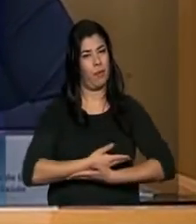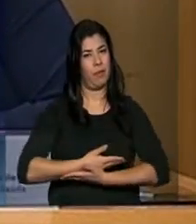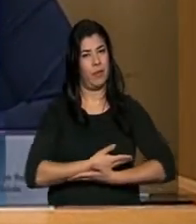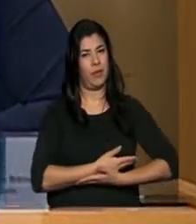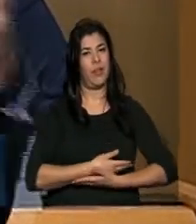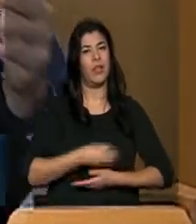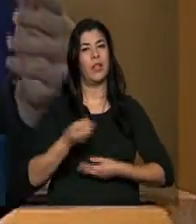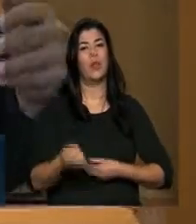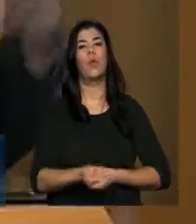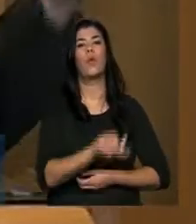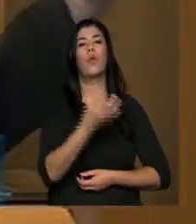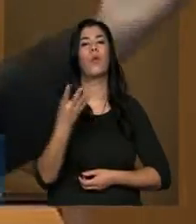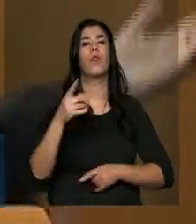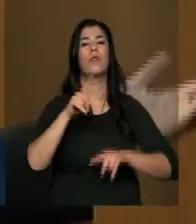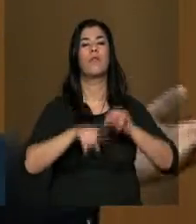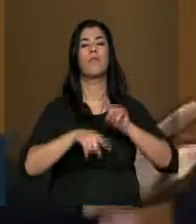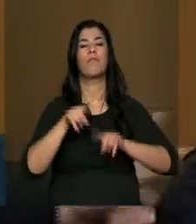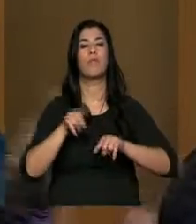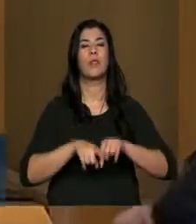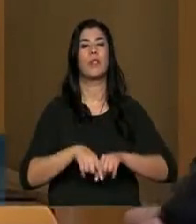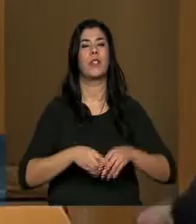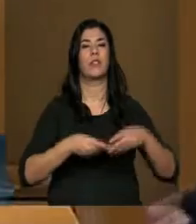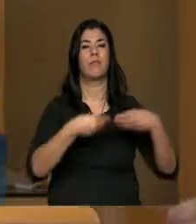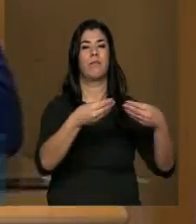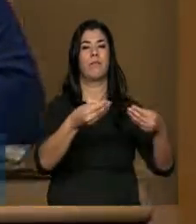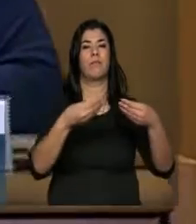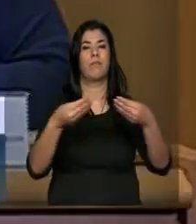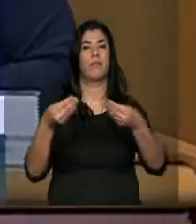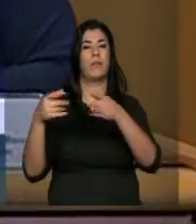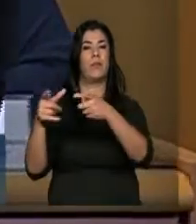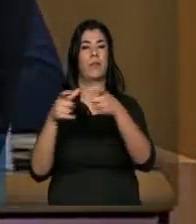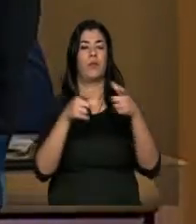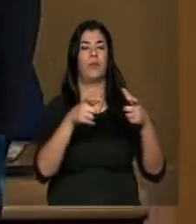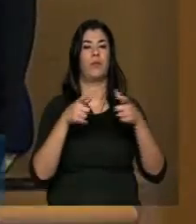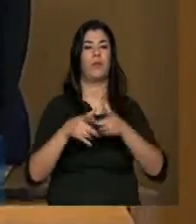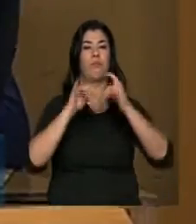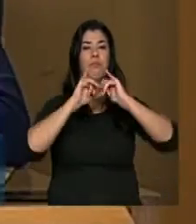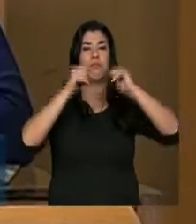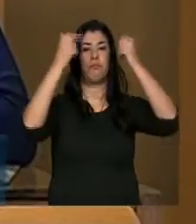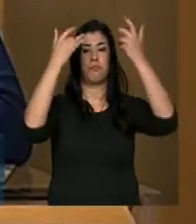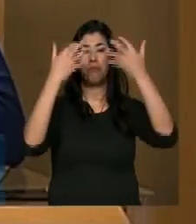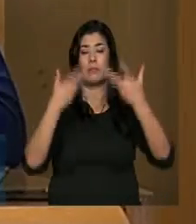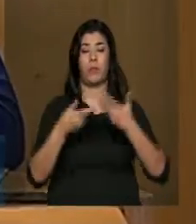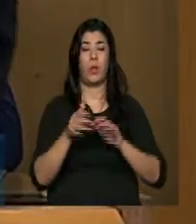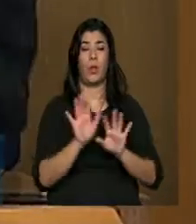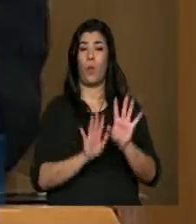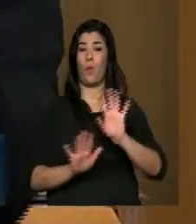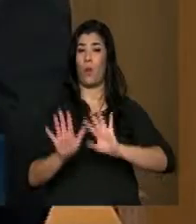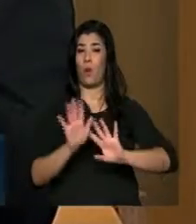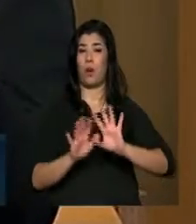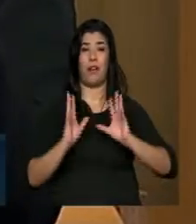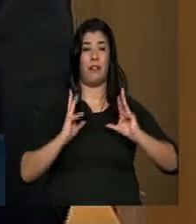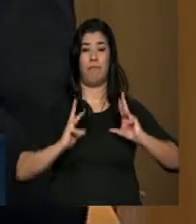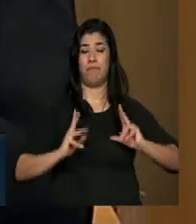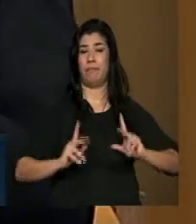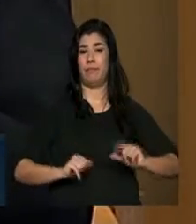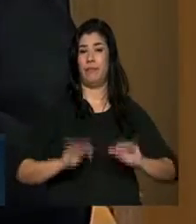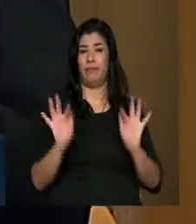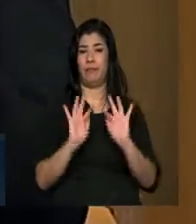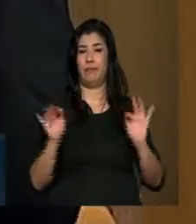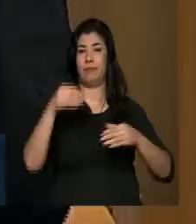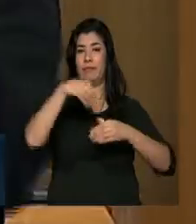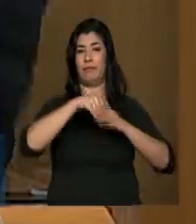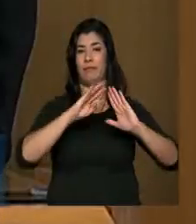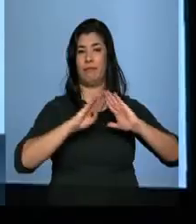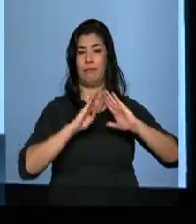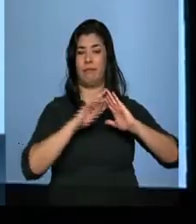nós vamos distribuir em todos os bancos de leite. Isso está claro, de cuidado simples que a mulher tem que fazer em casa,